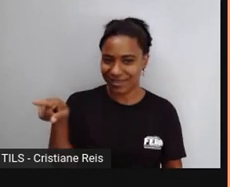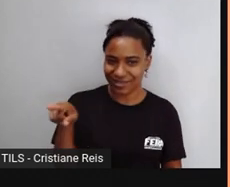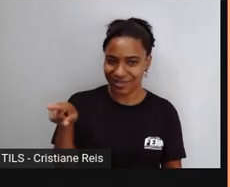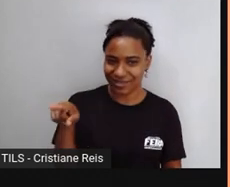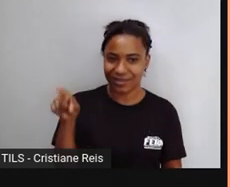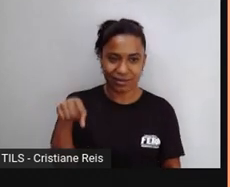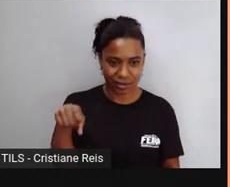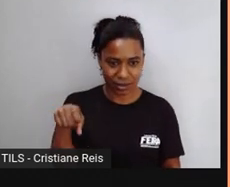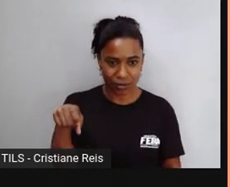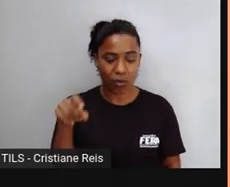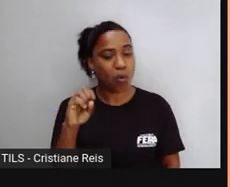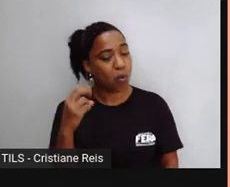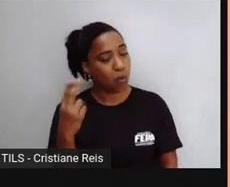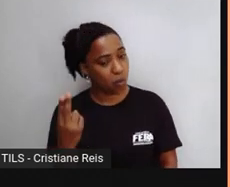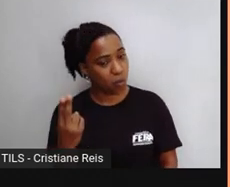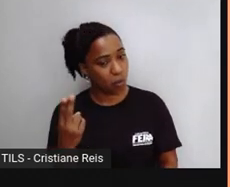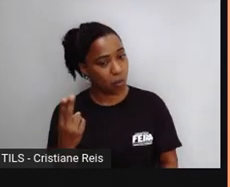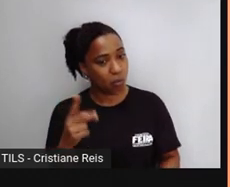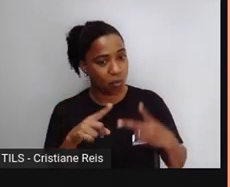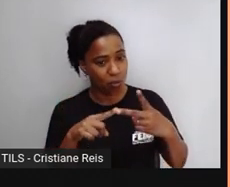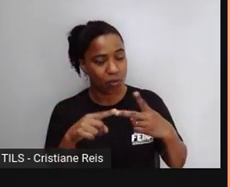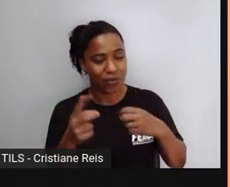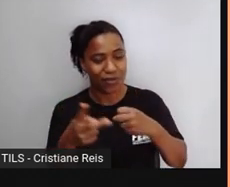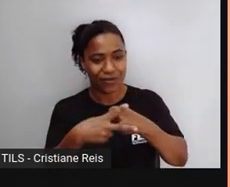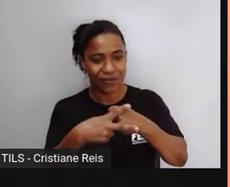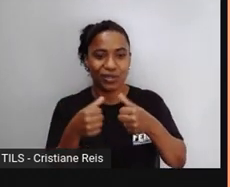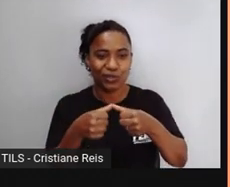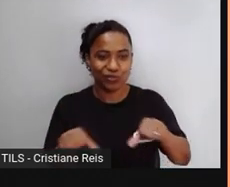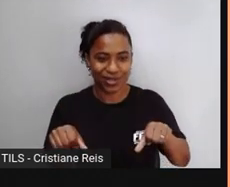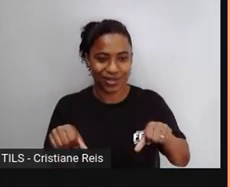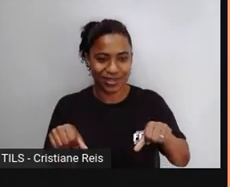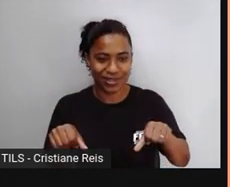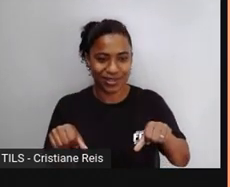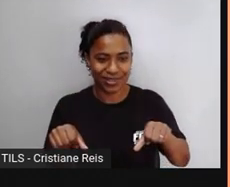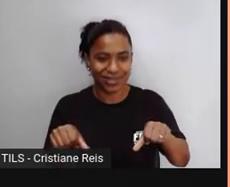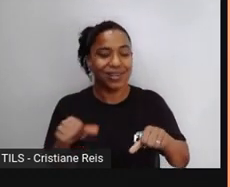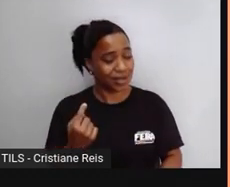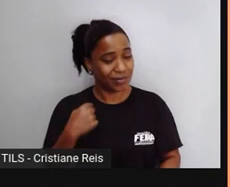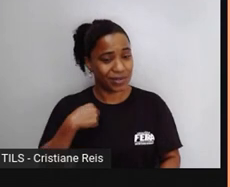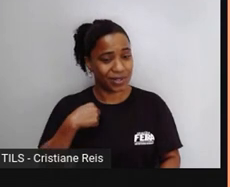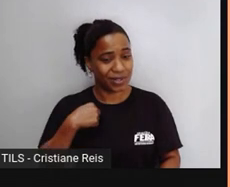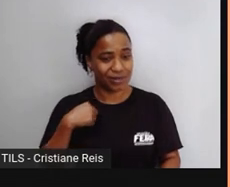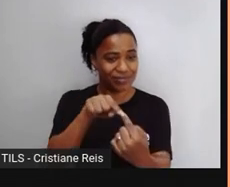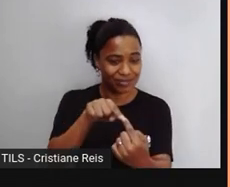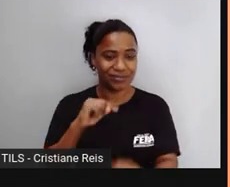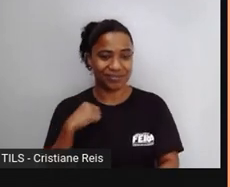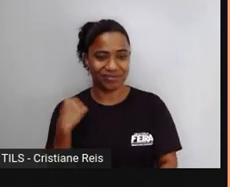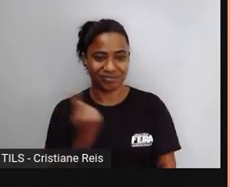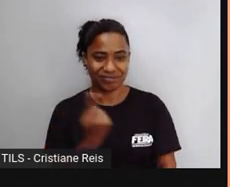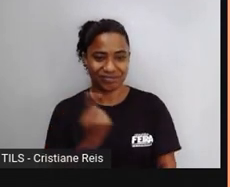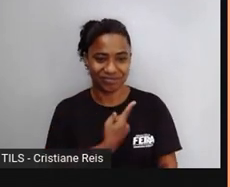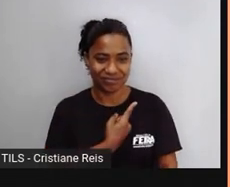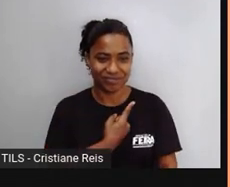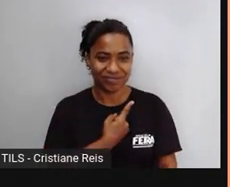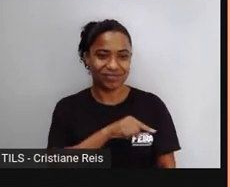Eu estou, tu estás, ele está, nós estamos, vós estáis, eles ou elas estão. Aí às vezes o aluno fala,